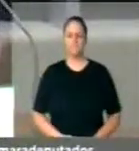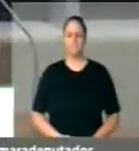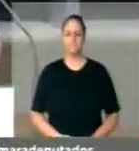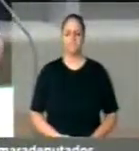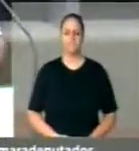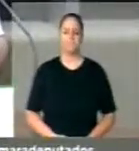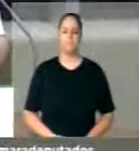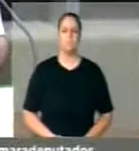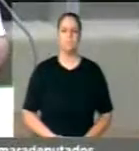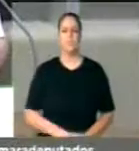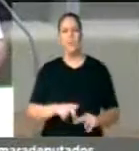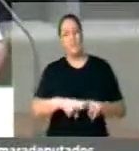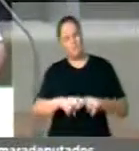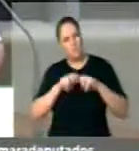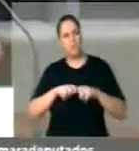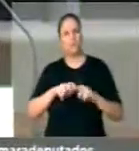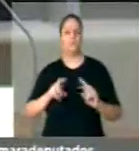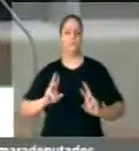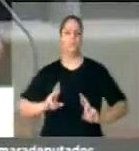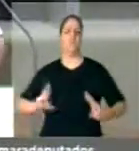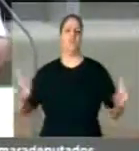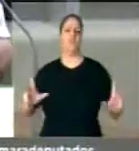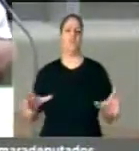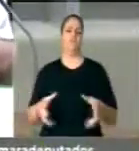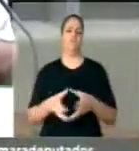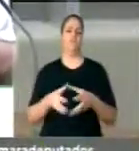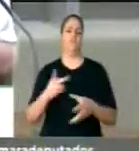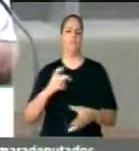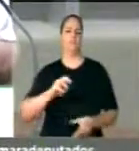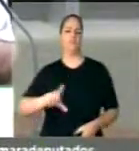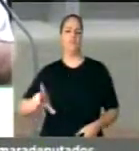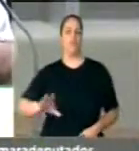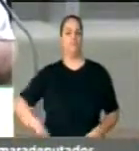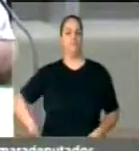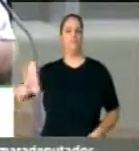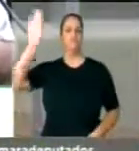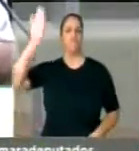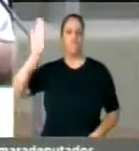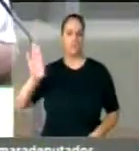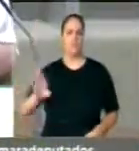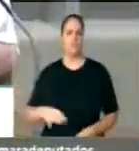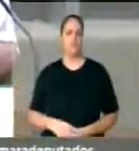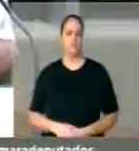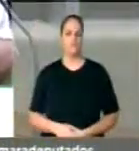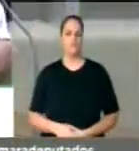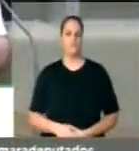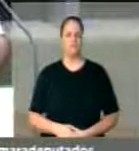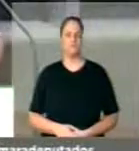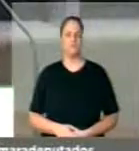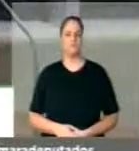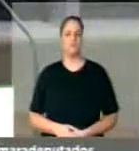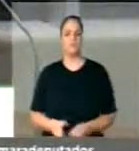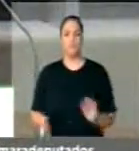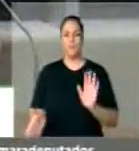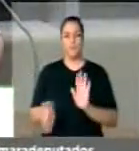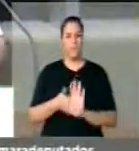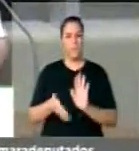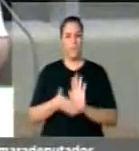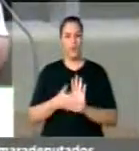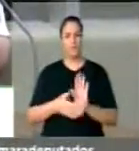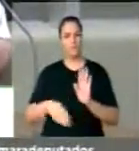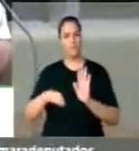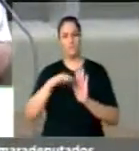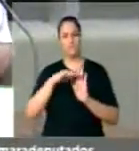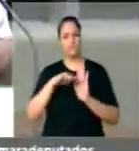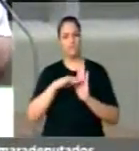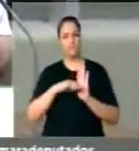razão da candidatura do PSOL à presidência desta casa, sustentada numa proposta que